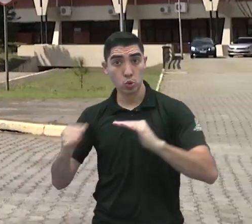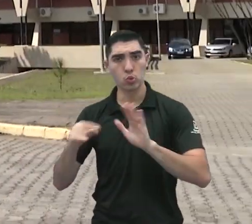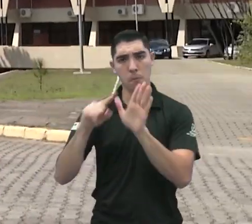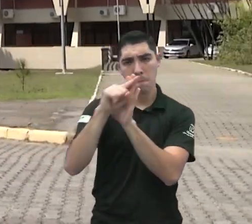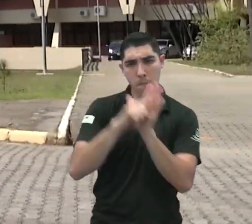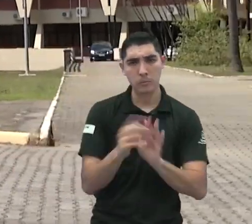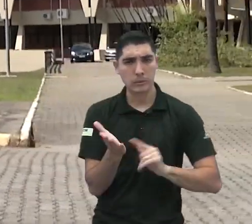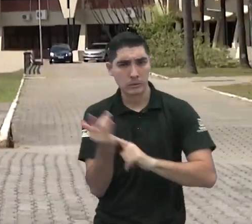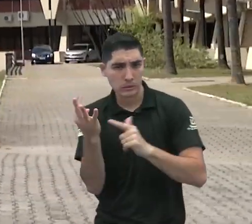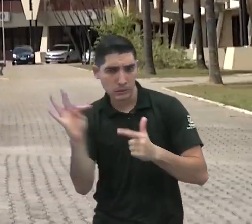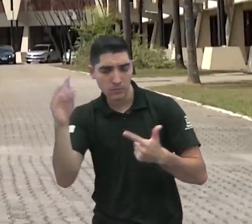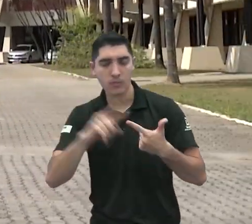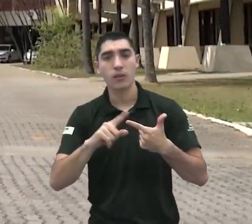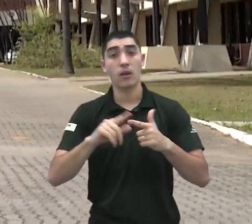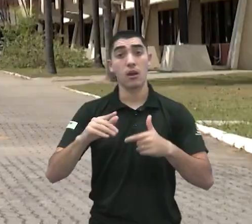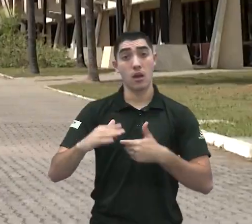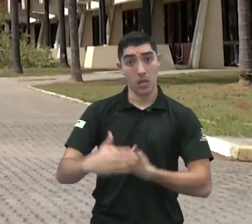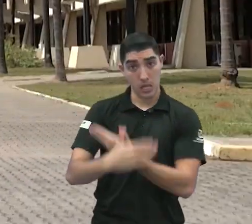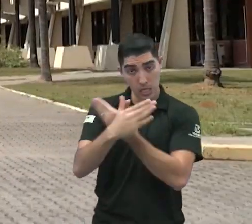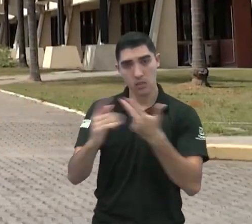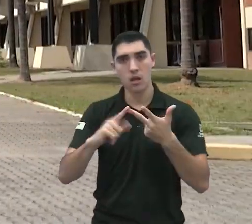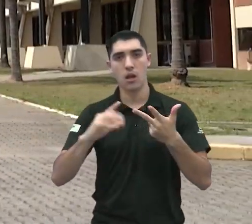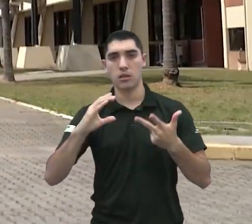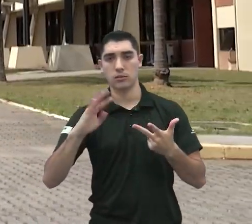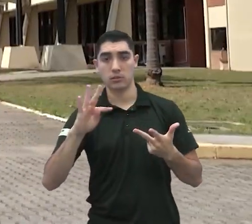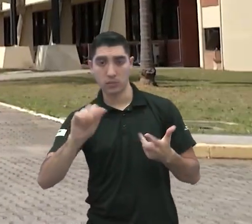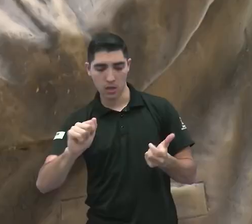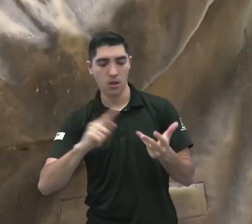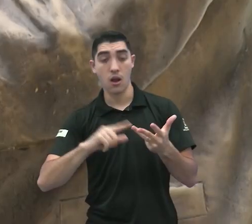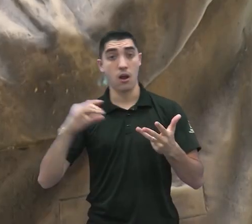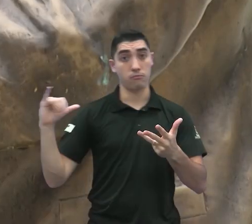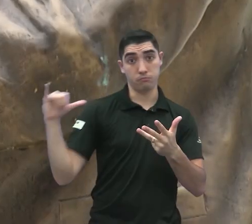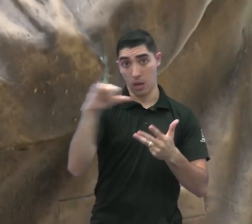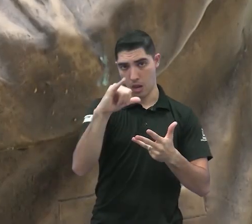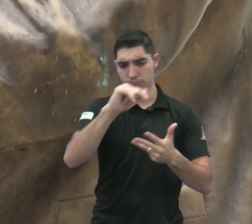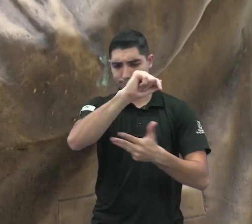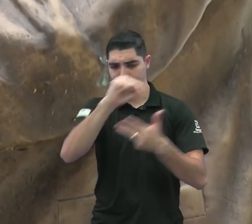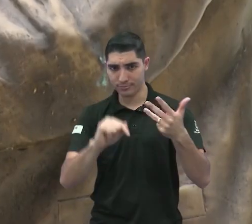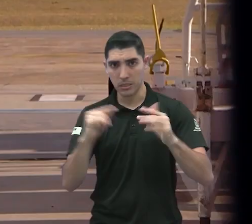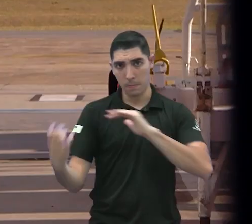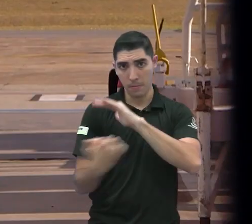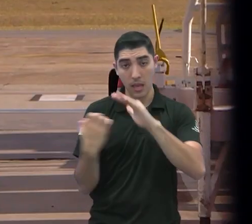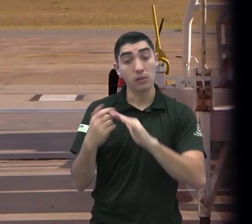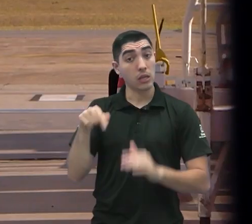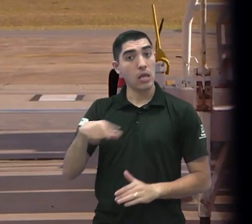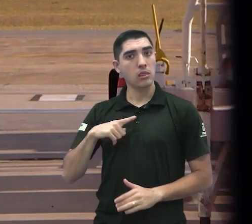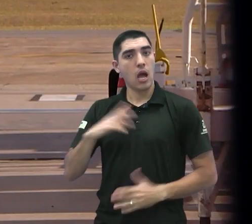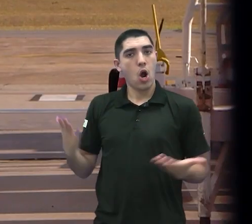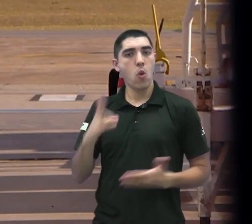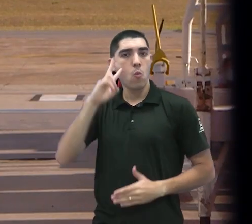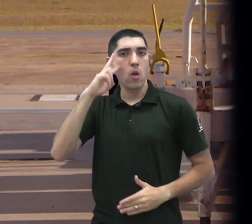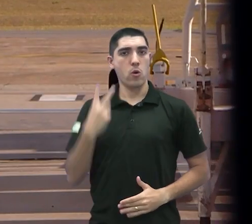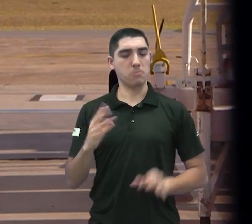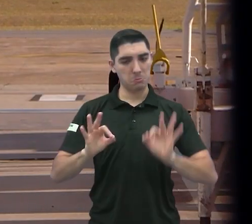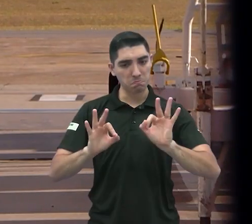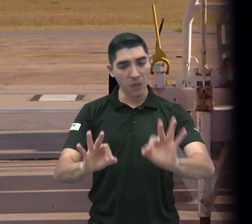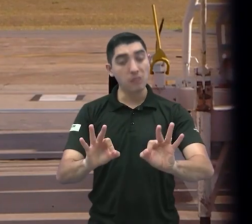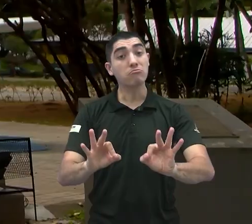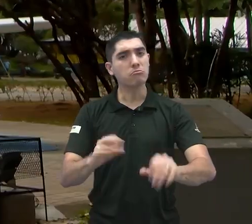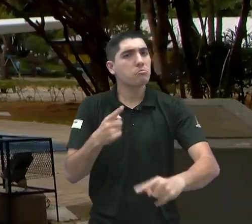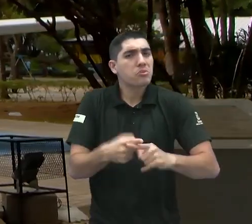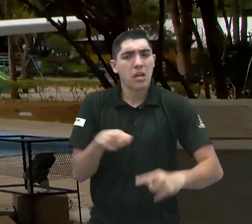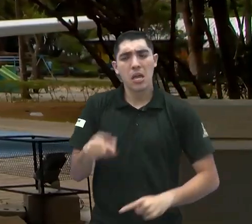institutos tecnológicos e de pesquisa como o ITA, DCTA e a Embraer, a cidade carrega um legado que a fez ser reconhecida em todo o